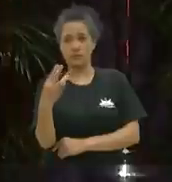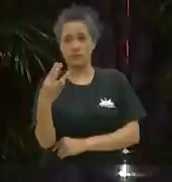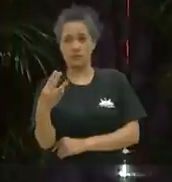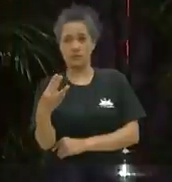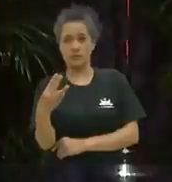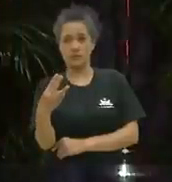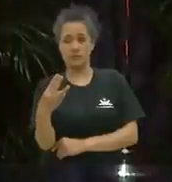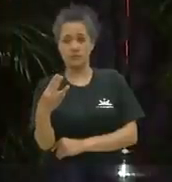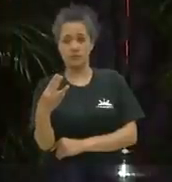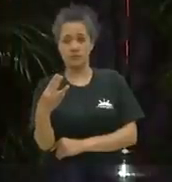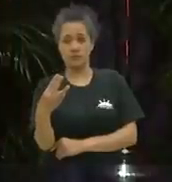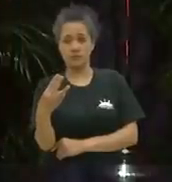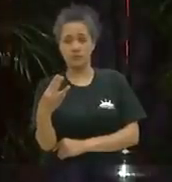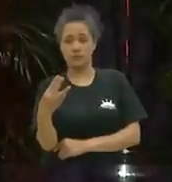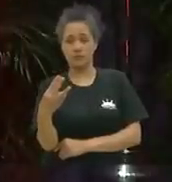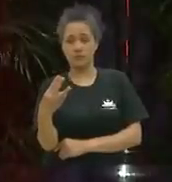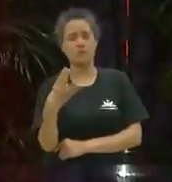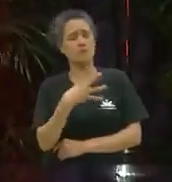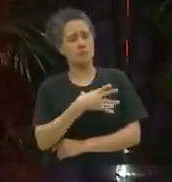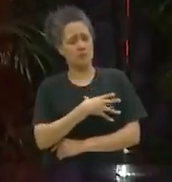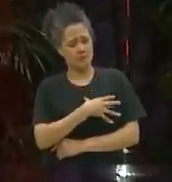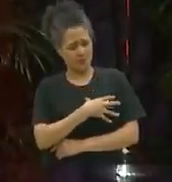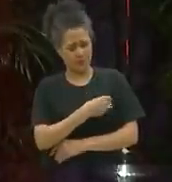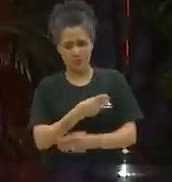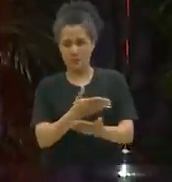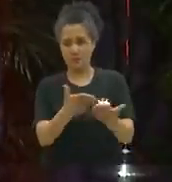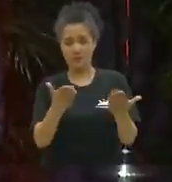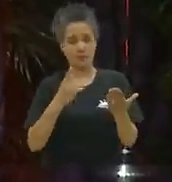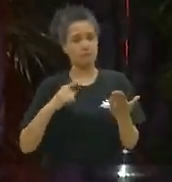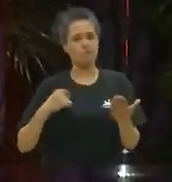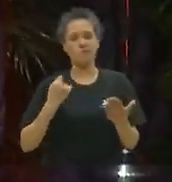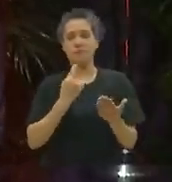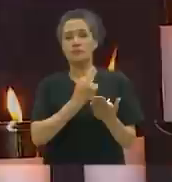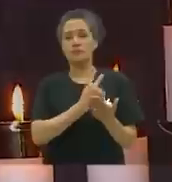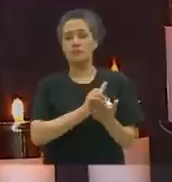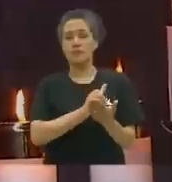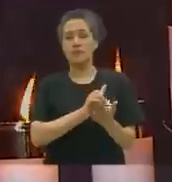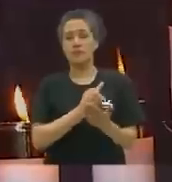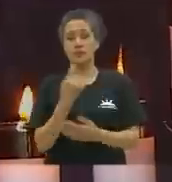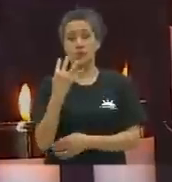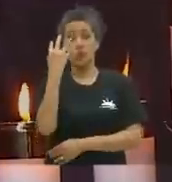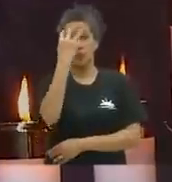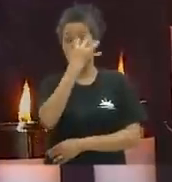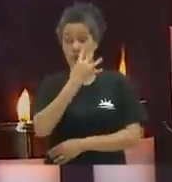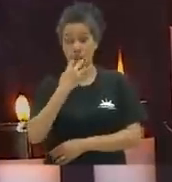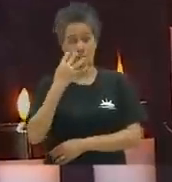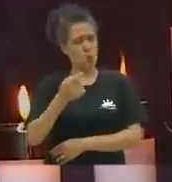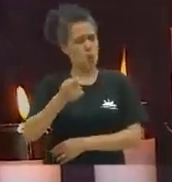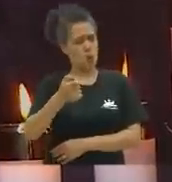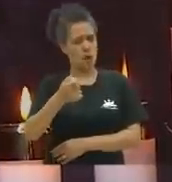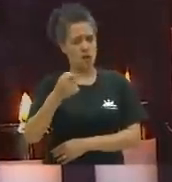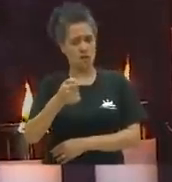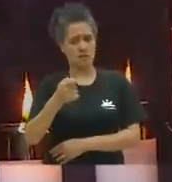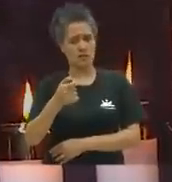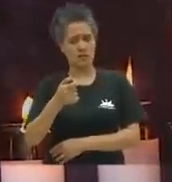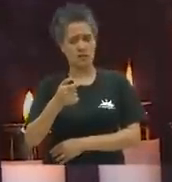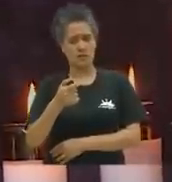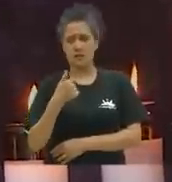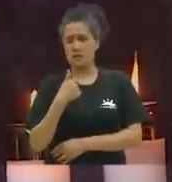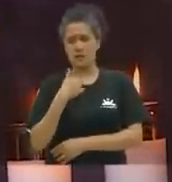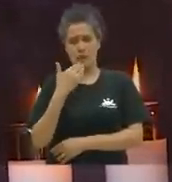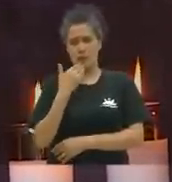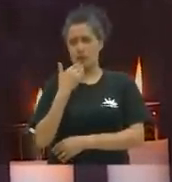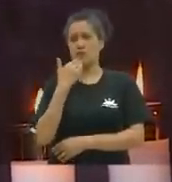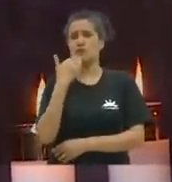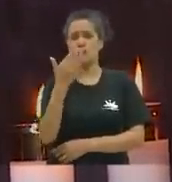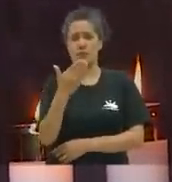07-634-465-00143. Filhos, nós não estamos aqui há quase 4 horas. Veja, eu não estou pedindo